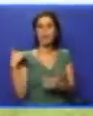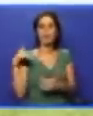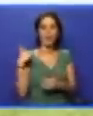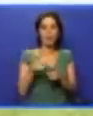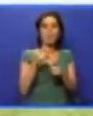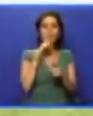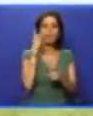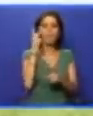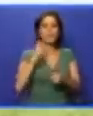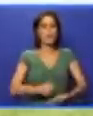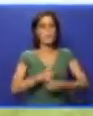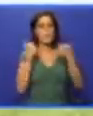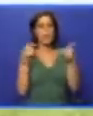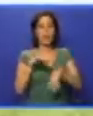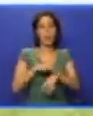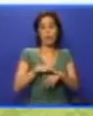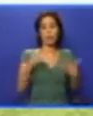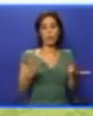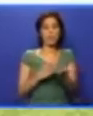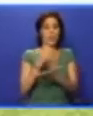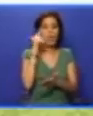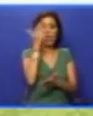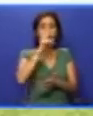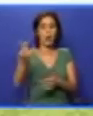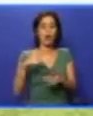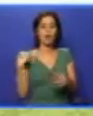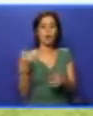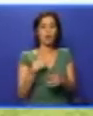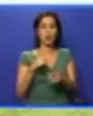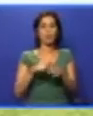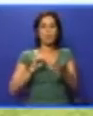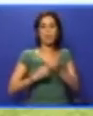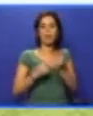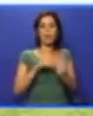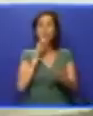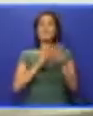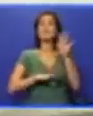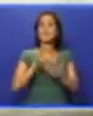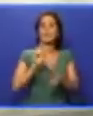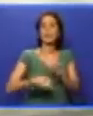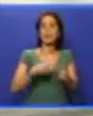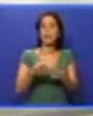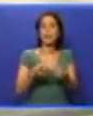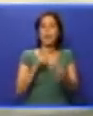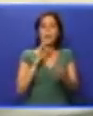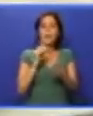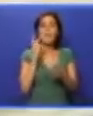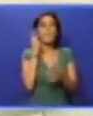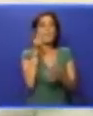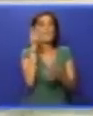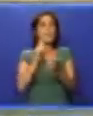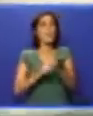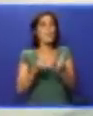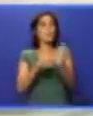para conseguirem viver melhor com esta doença crónica. Ou seja, vamos todos marcar pontos. O que é que podemos fazer para marcar pontos na vida?